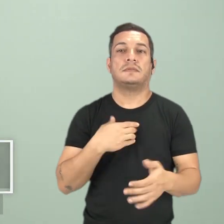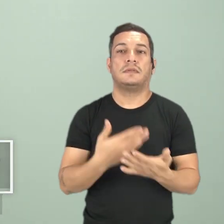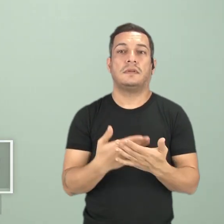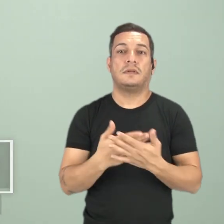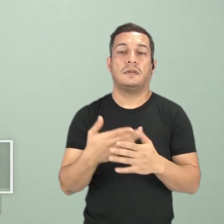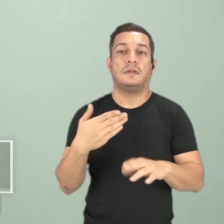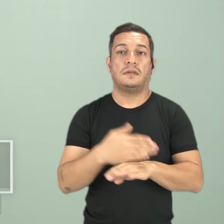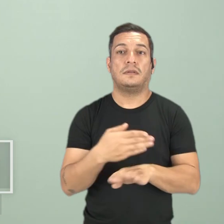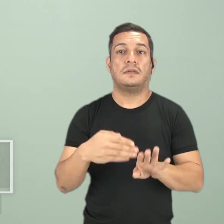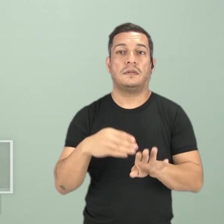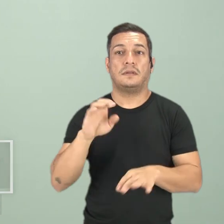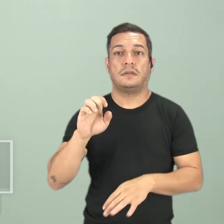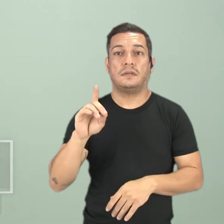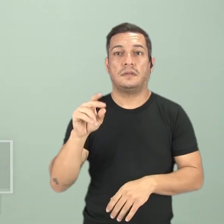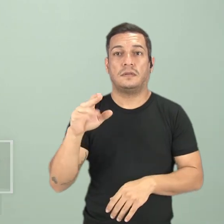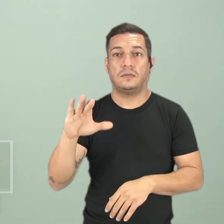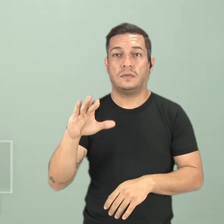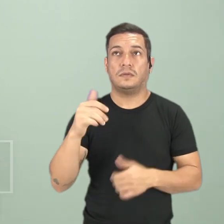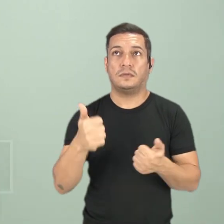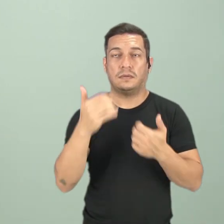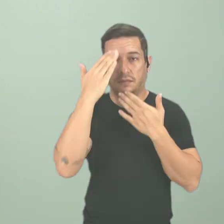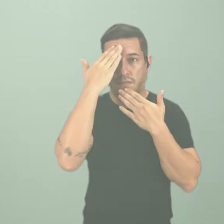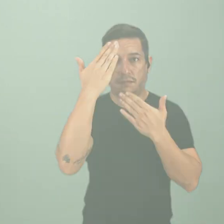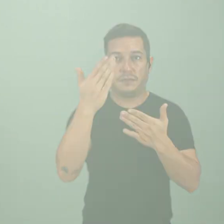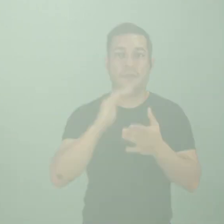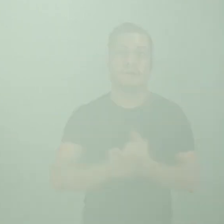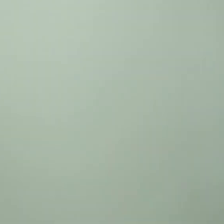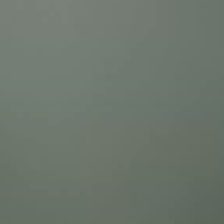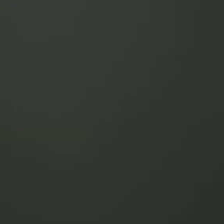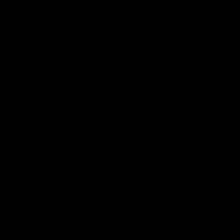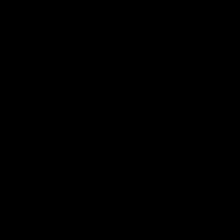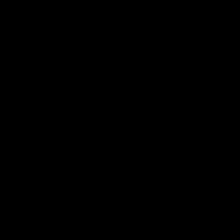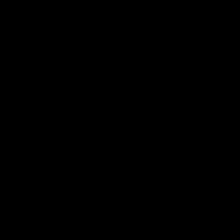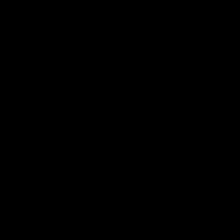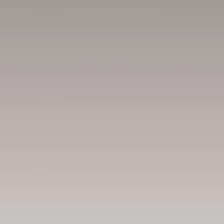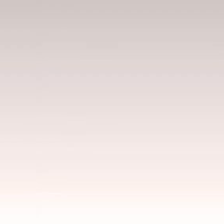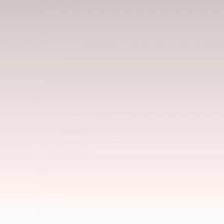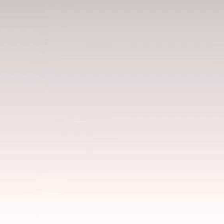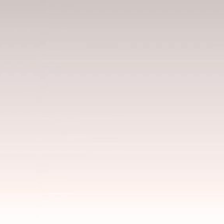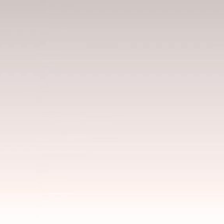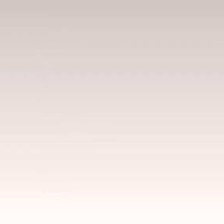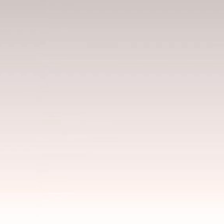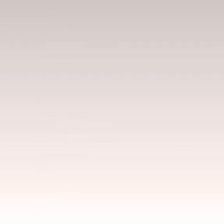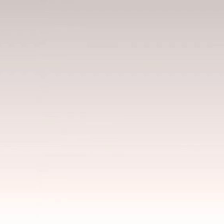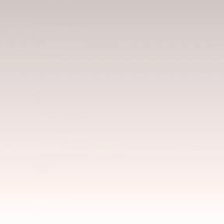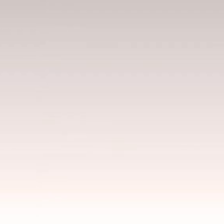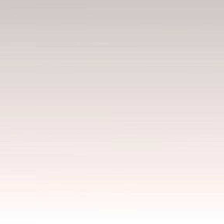acesse a plataforma Eduque, ok? Obrigado, até a próxima aula.